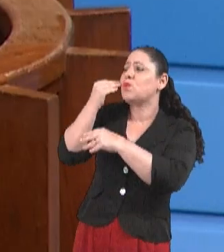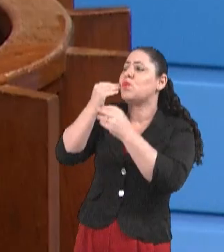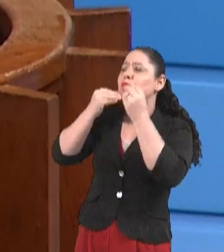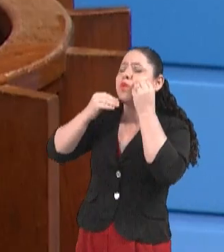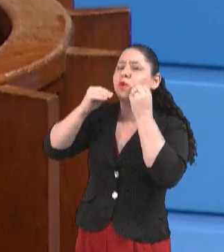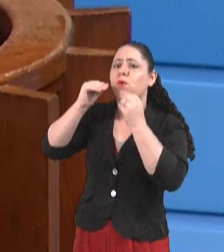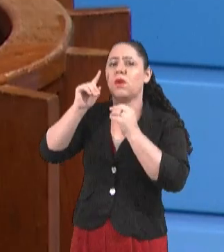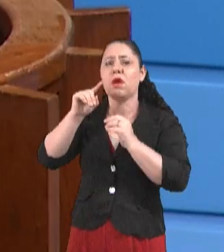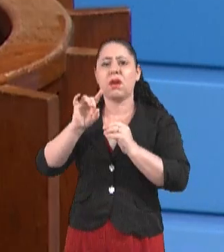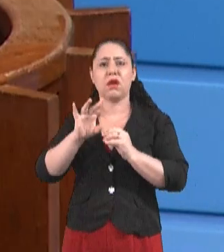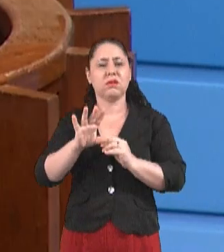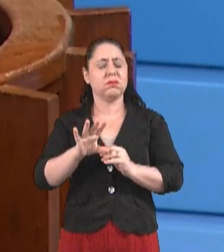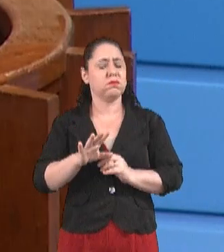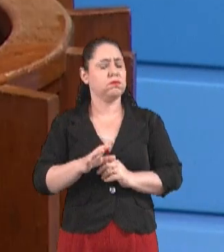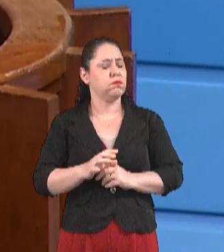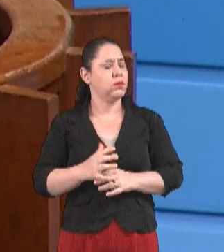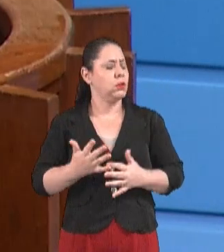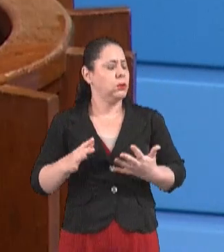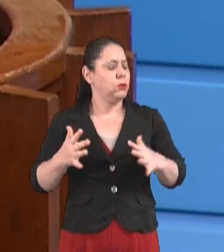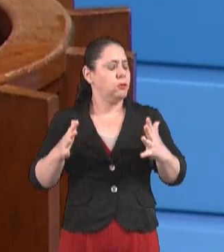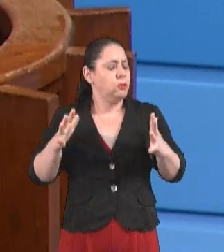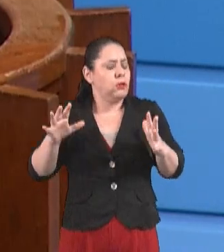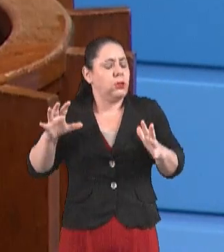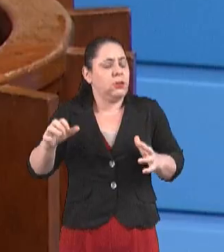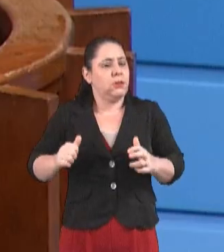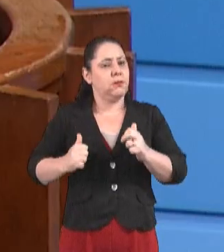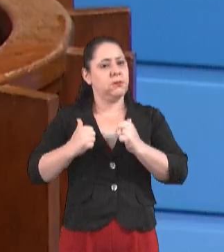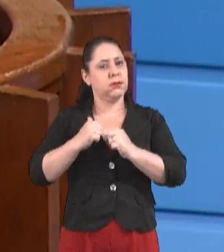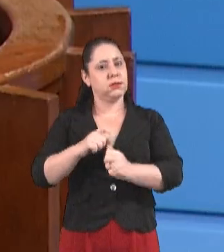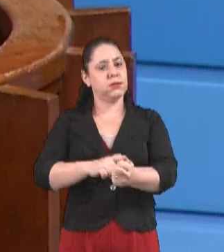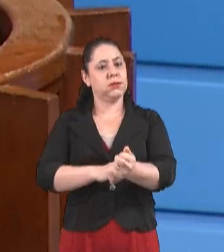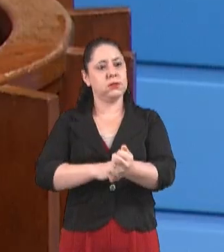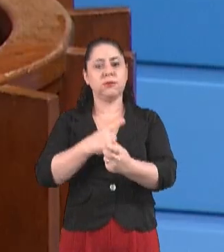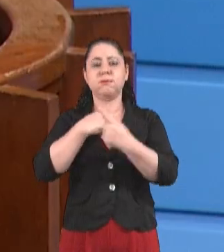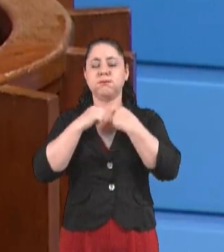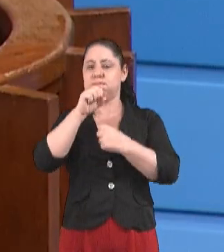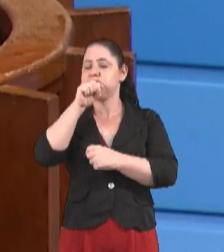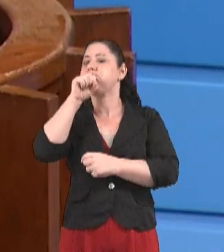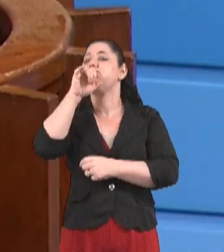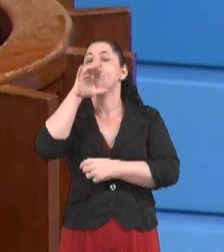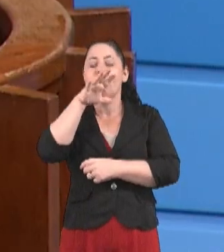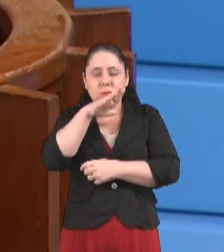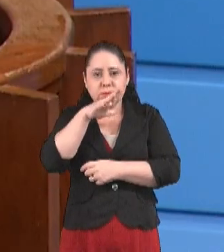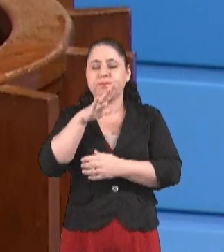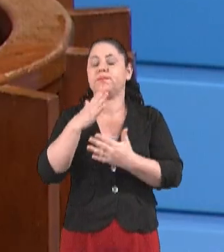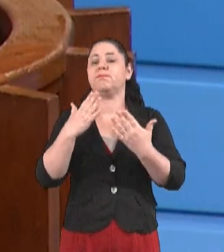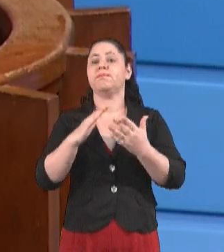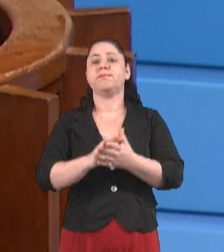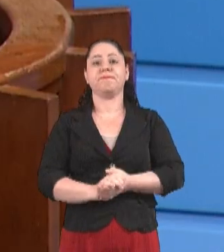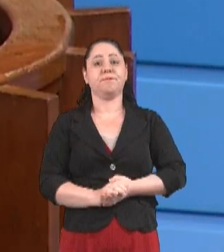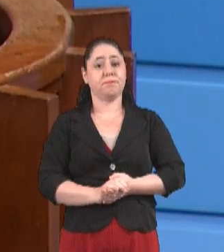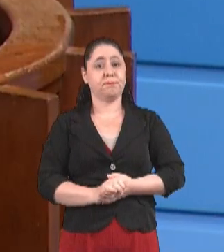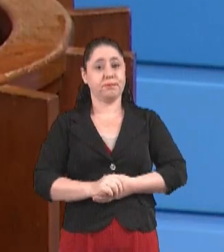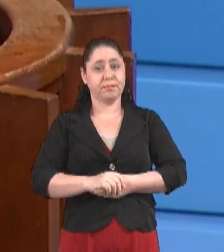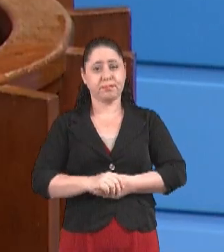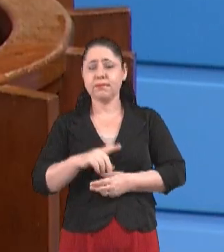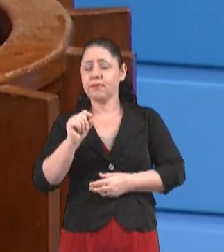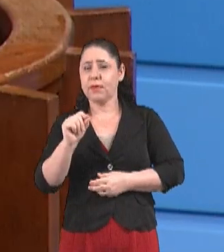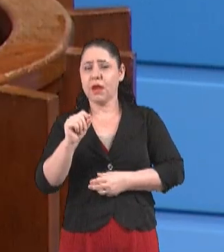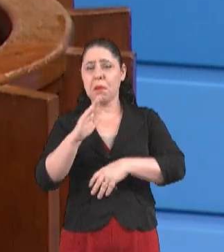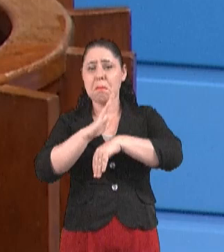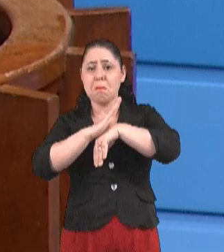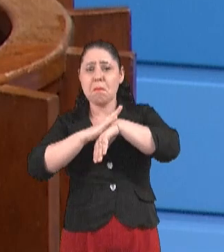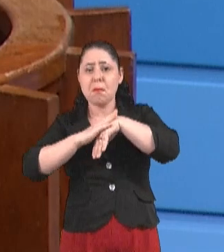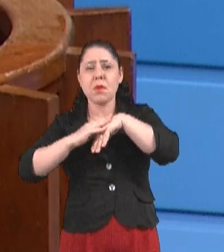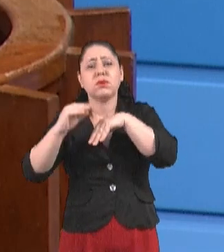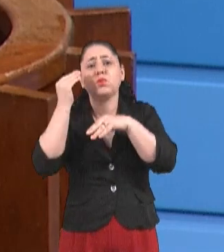beijos, eu tremo, gente, eu começo a tremer, me dá vontade de vomitar, juro por Deus, que passar